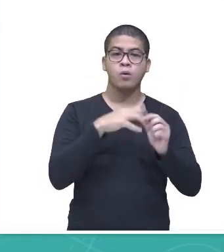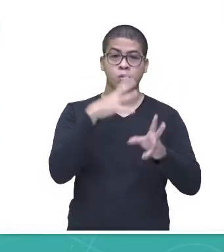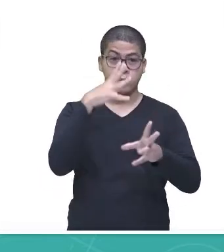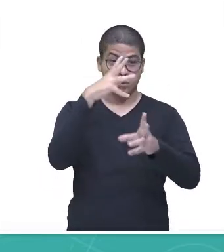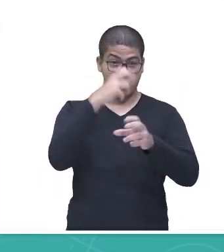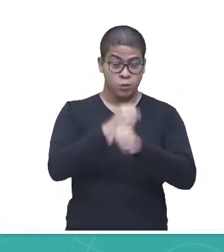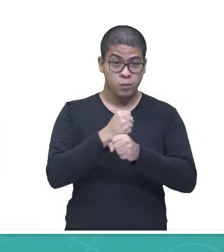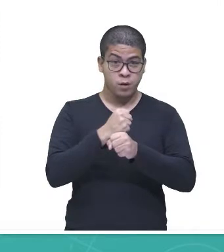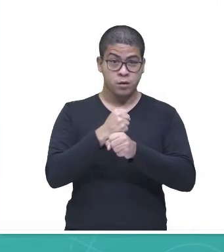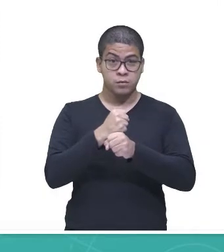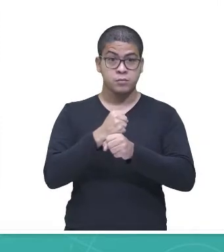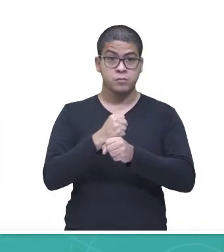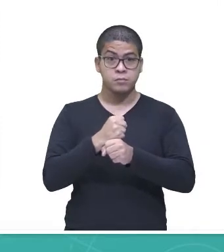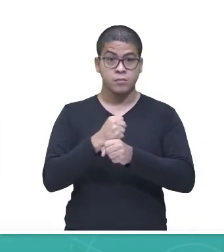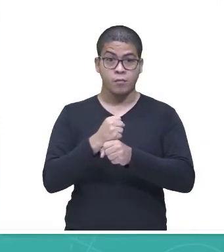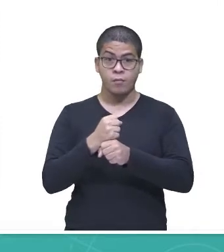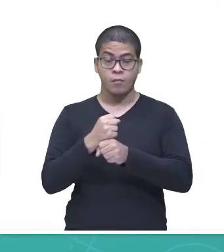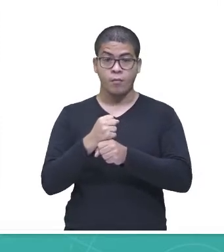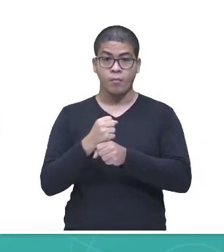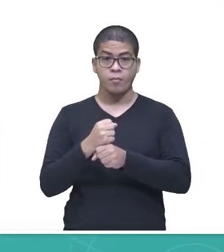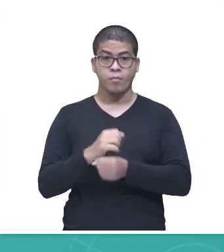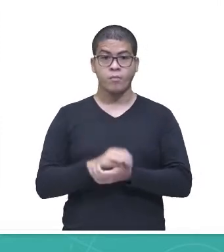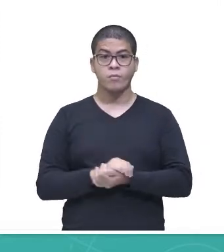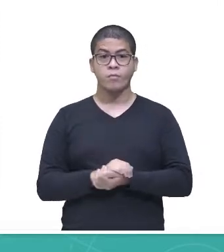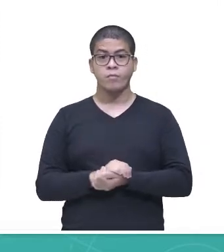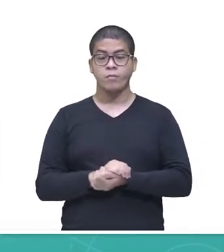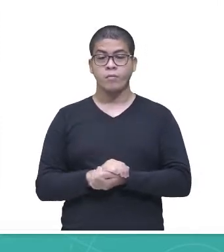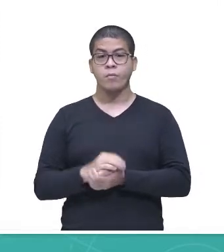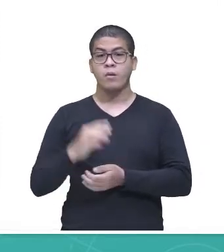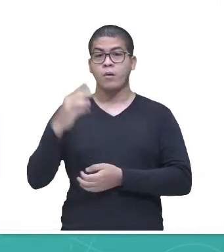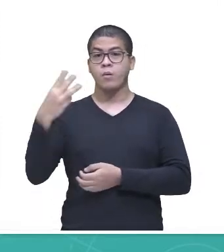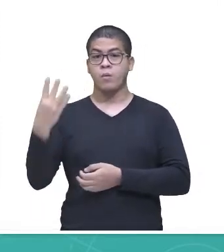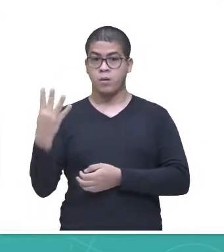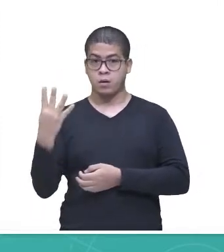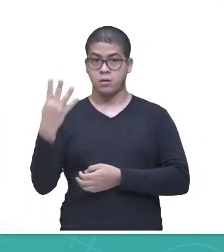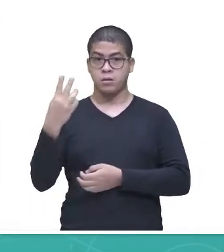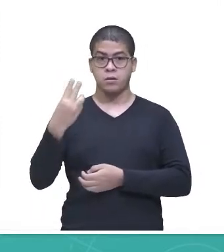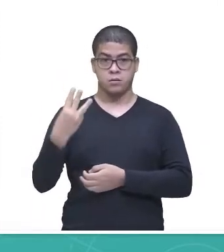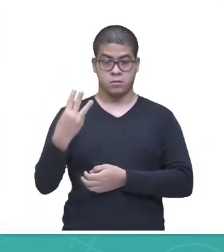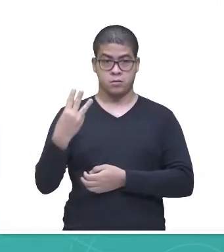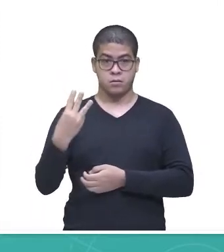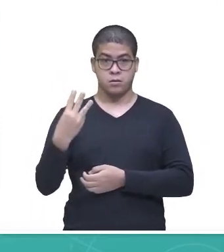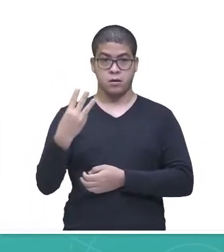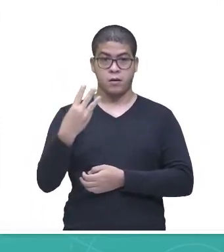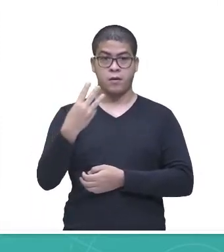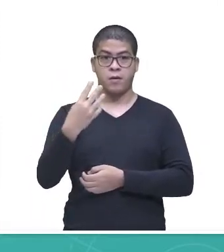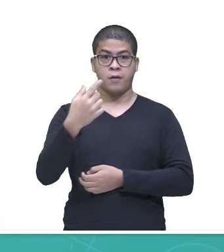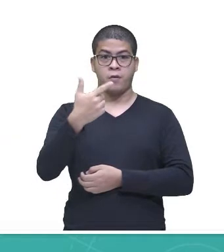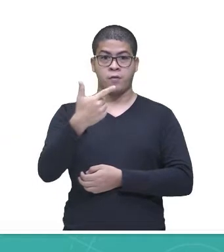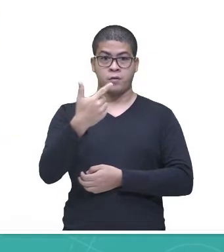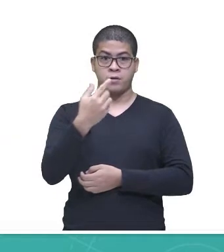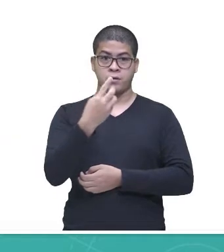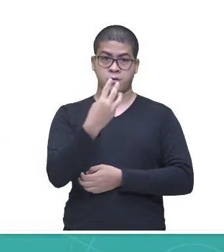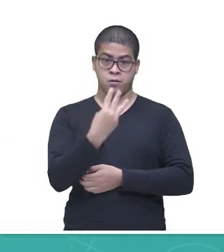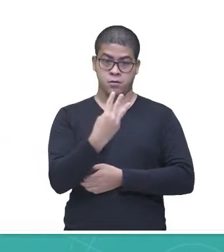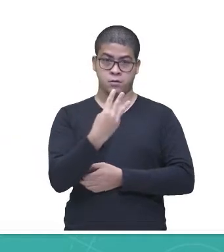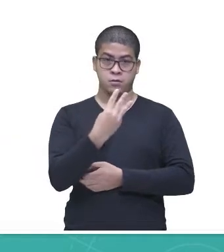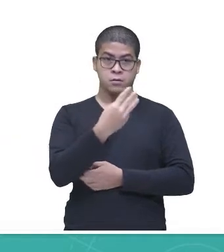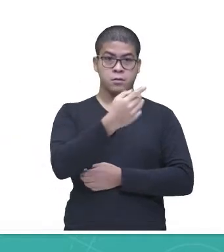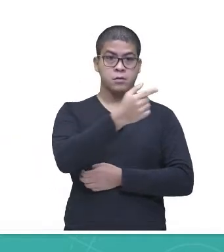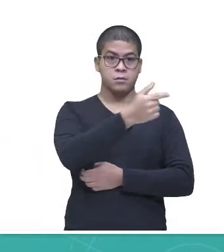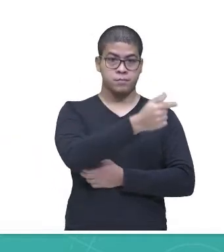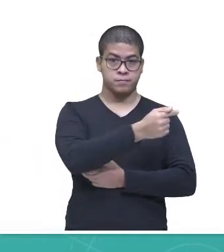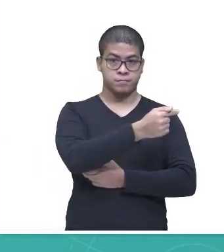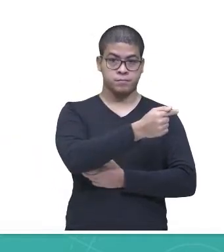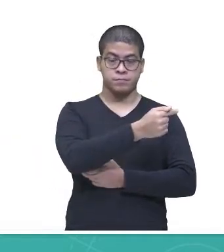somar com essa medida de 43 graus, 23 minutos